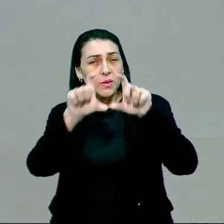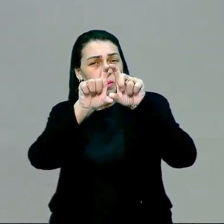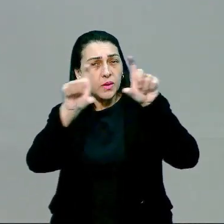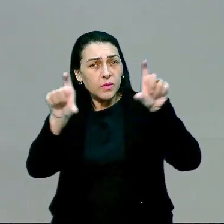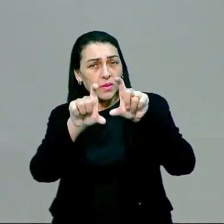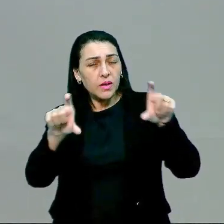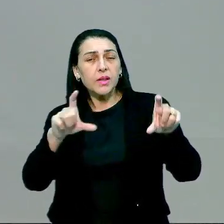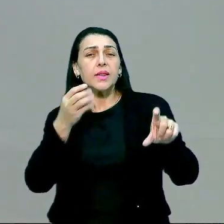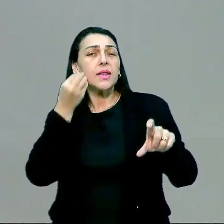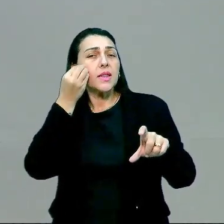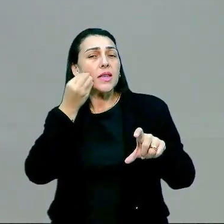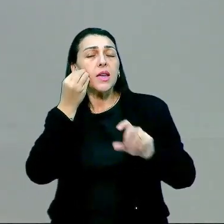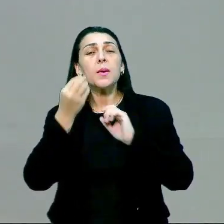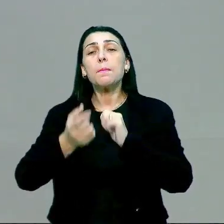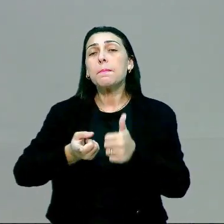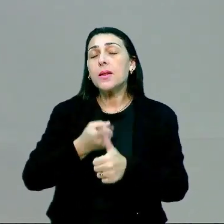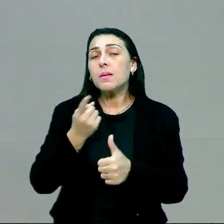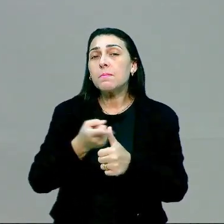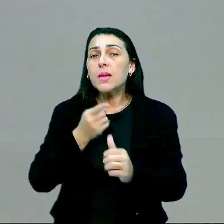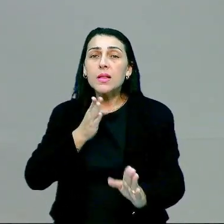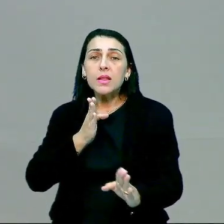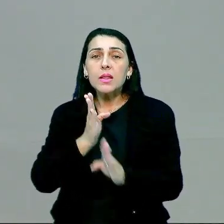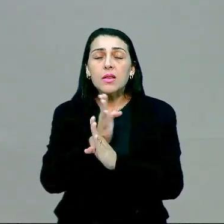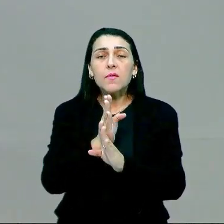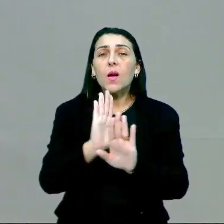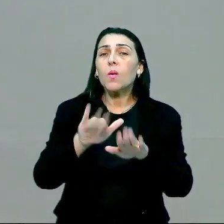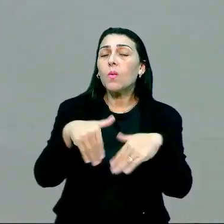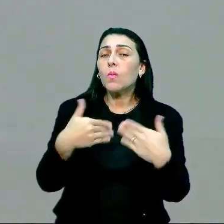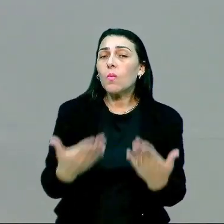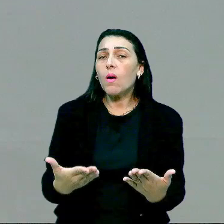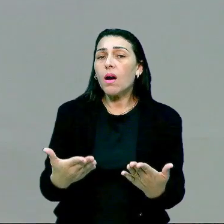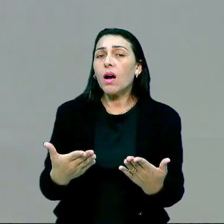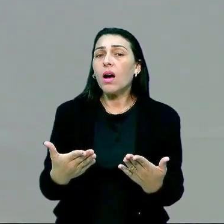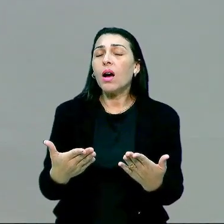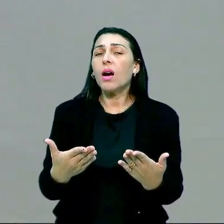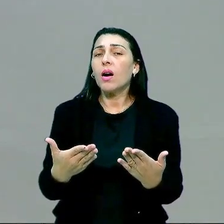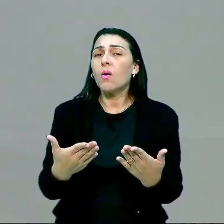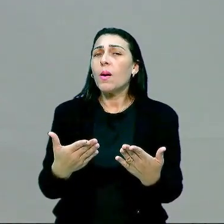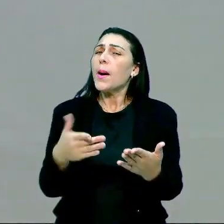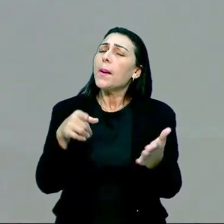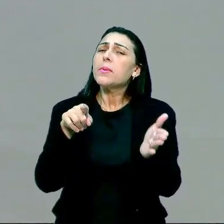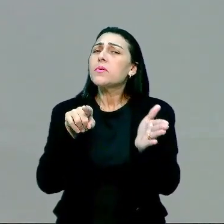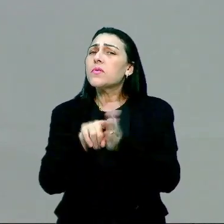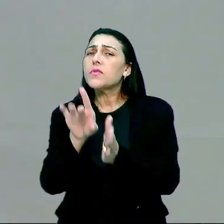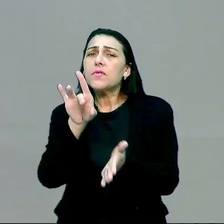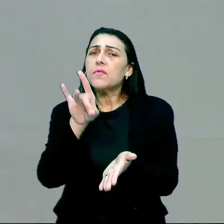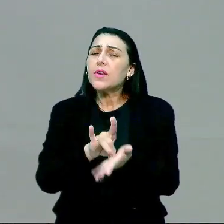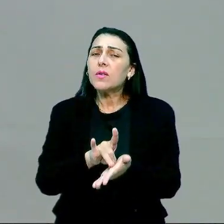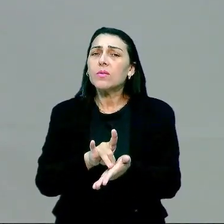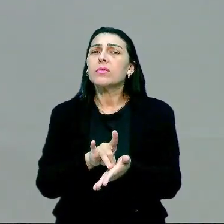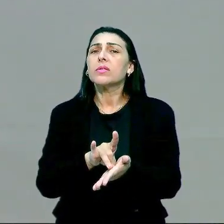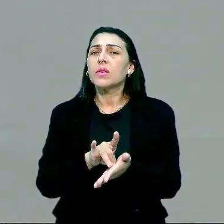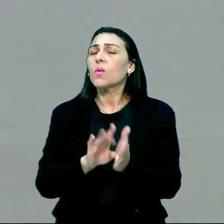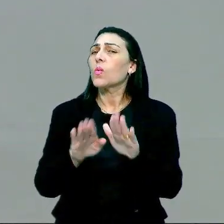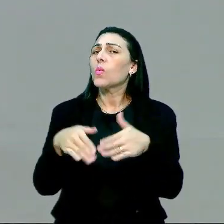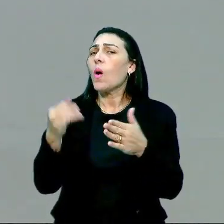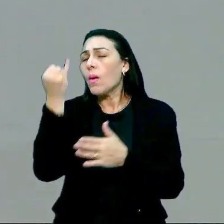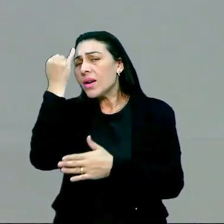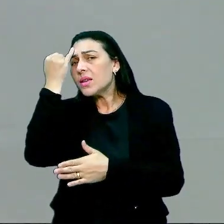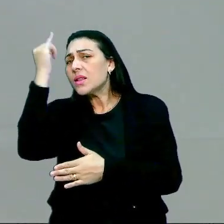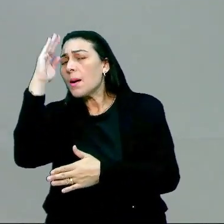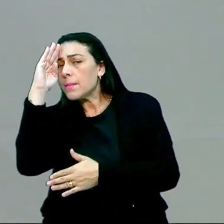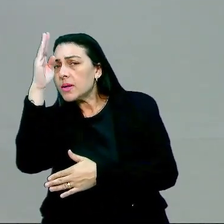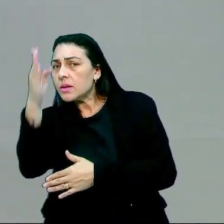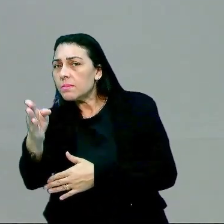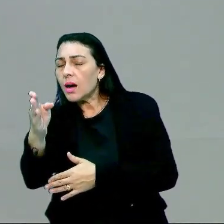enunciados, tente primeiramente identificar qual é a essência da questão, do enunciado. Qual é a ideia